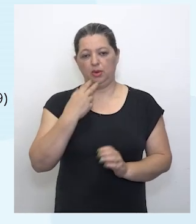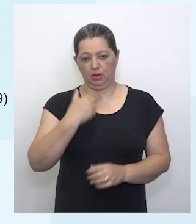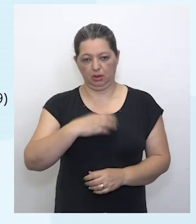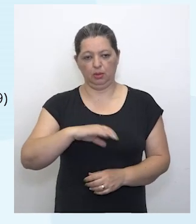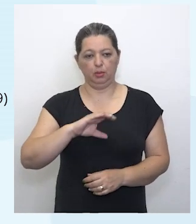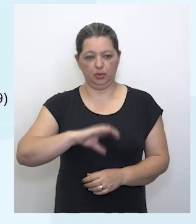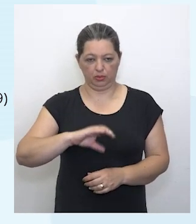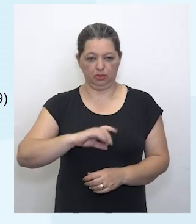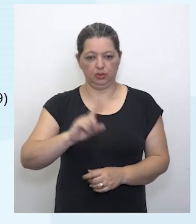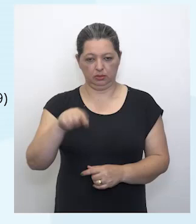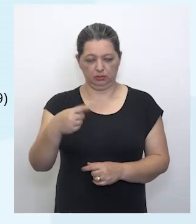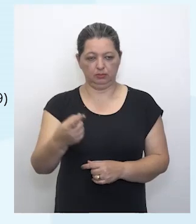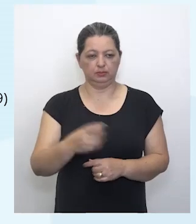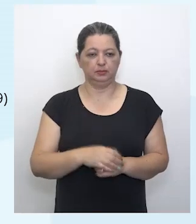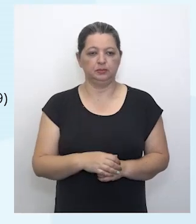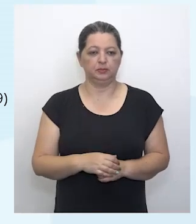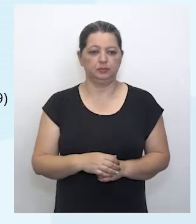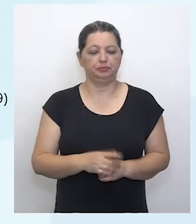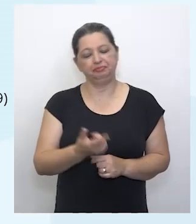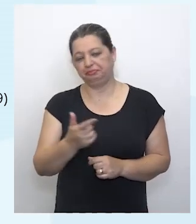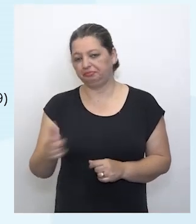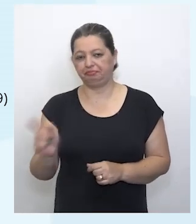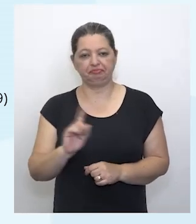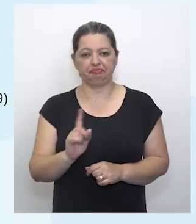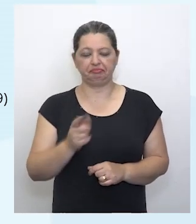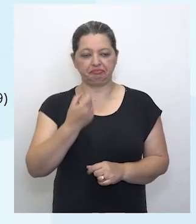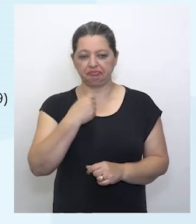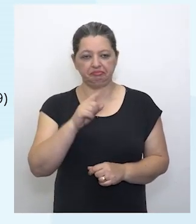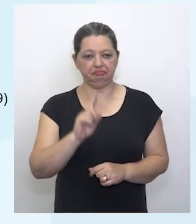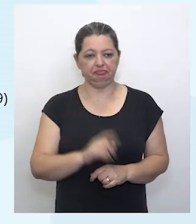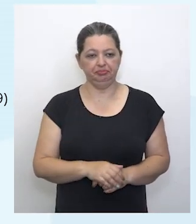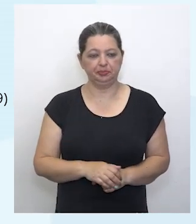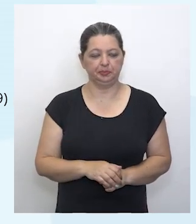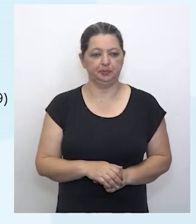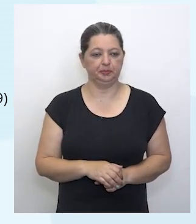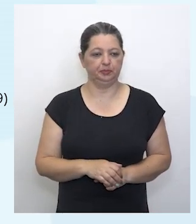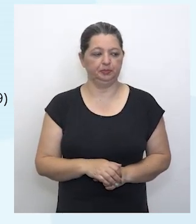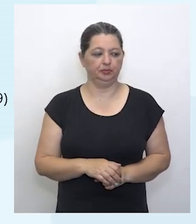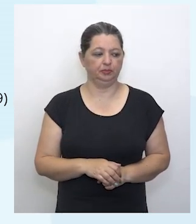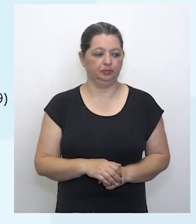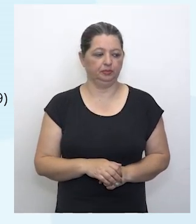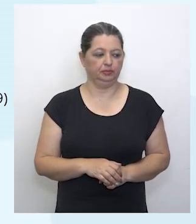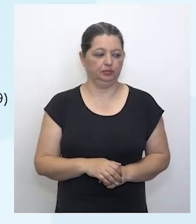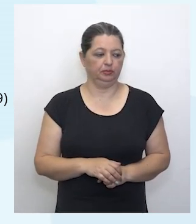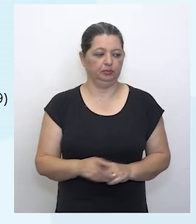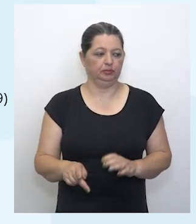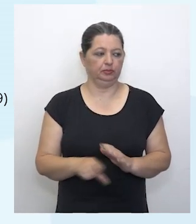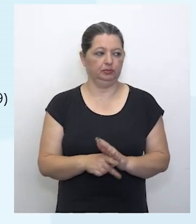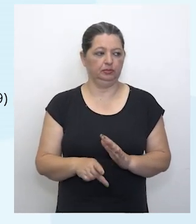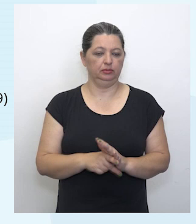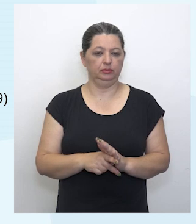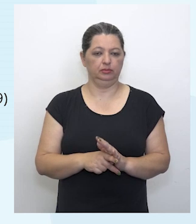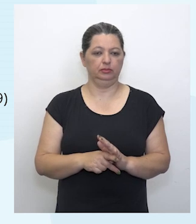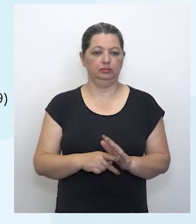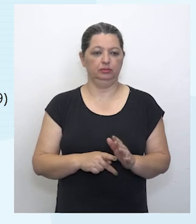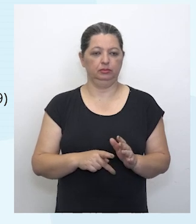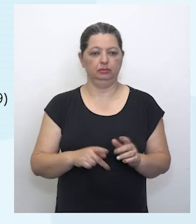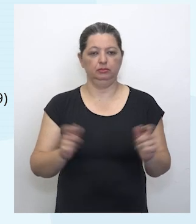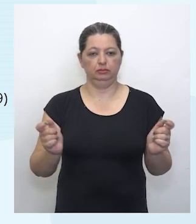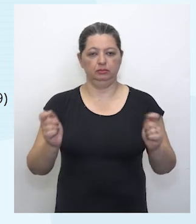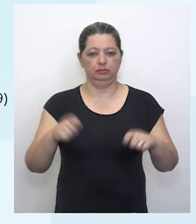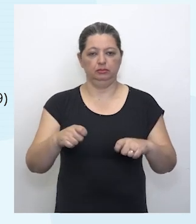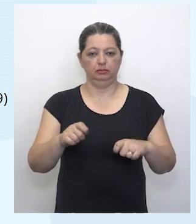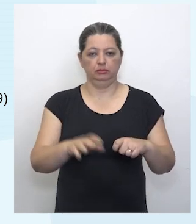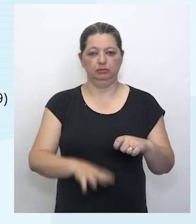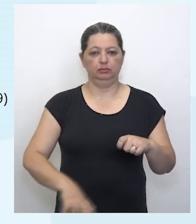Próximo, por favor. Nós não vamos repetir. As digitais também, as competências geral na